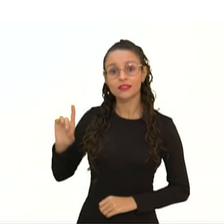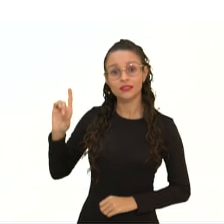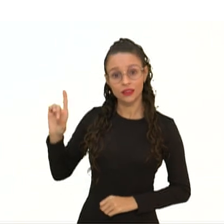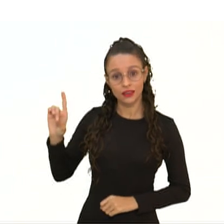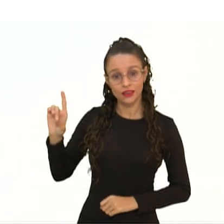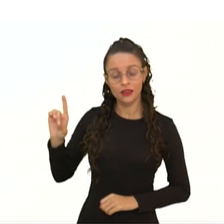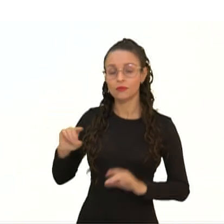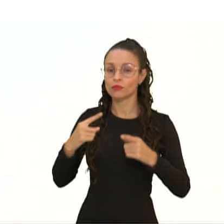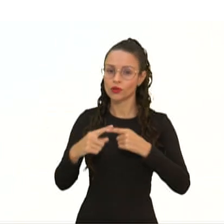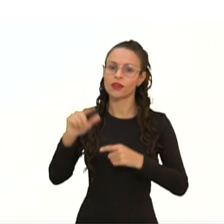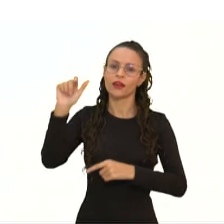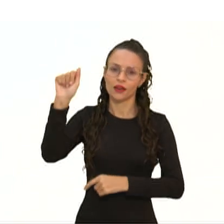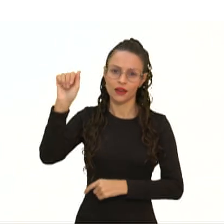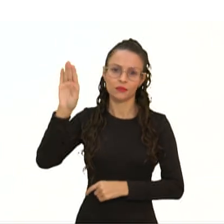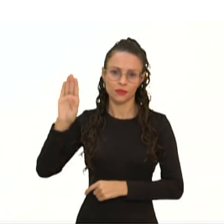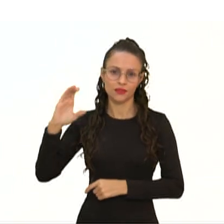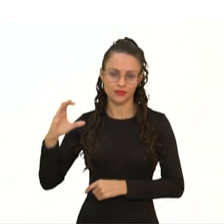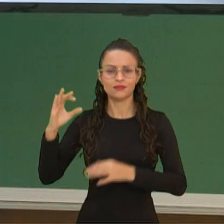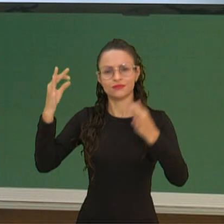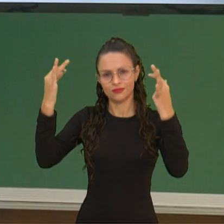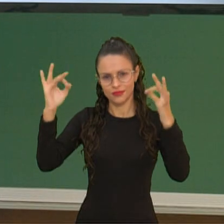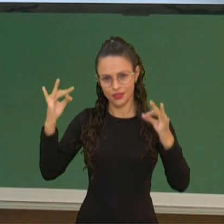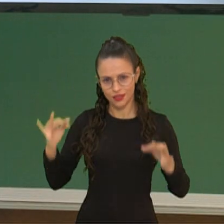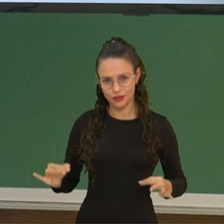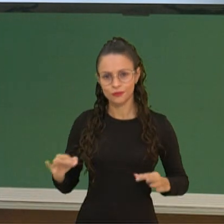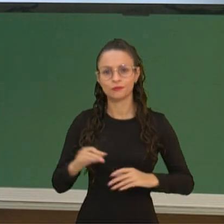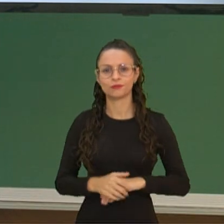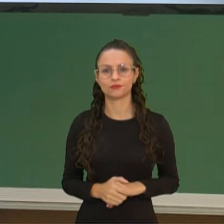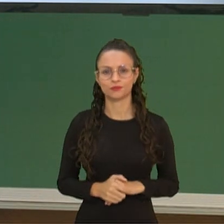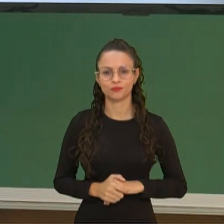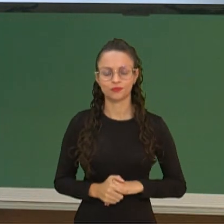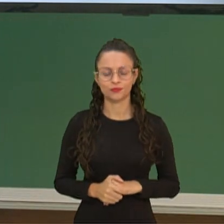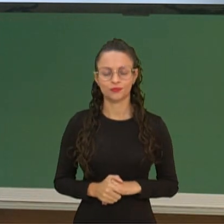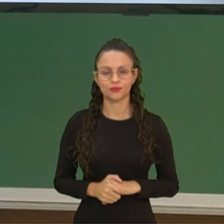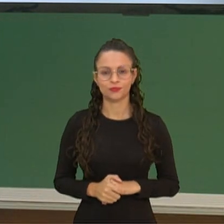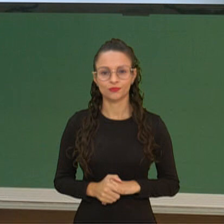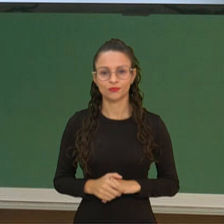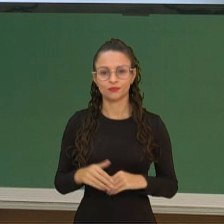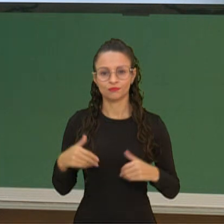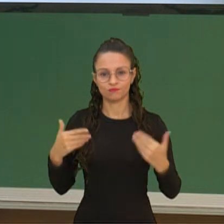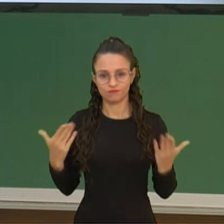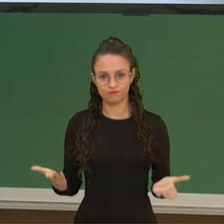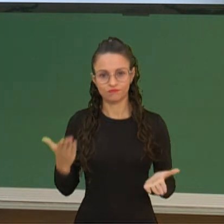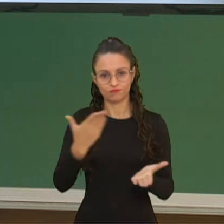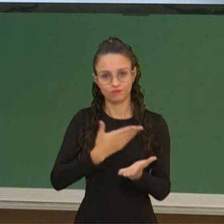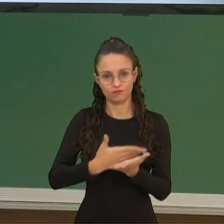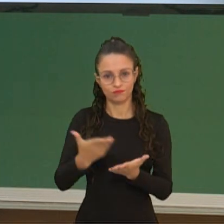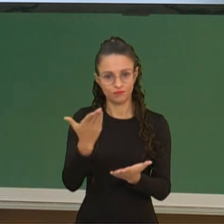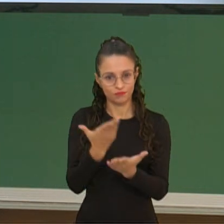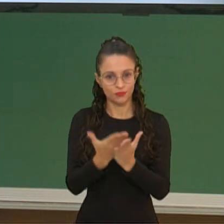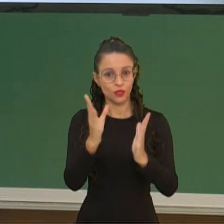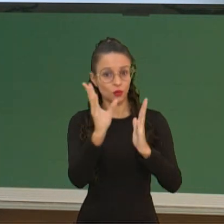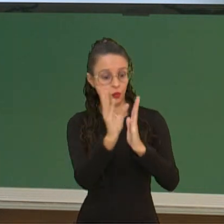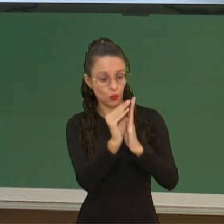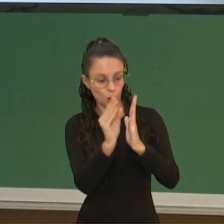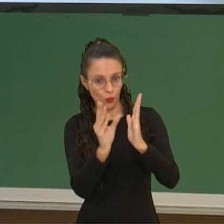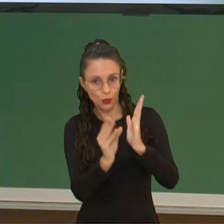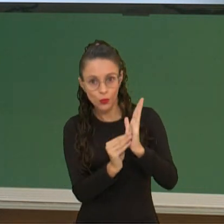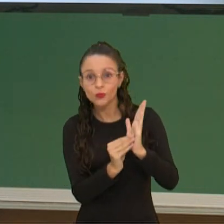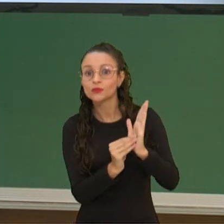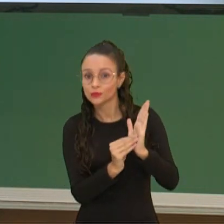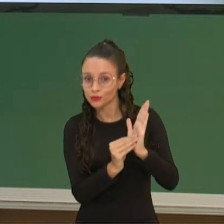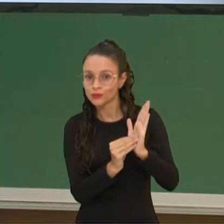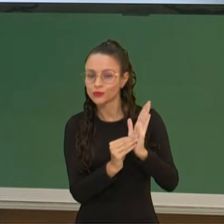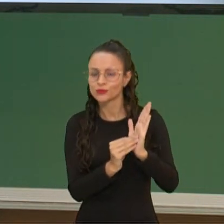letra de né todas elas estão corretas e então começamos a aula o conteúdo propriamente dito